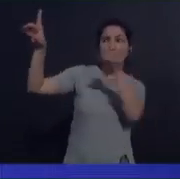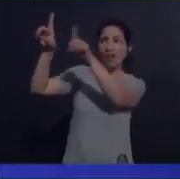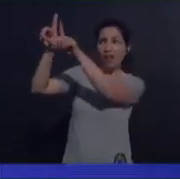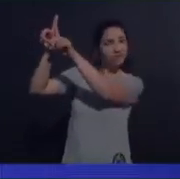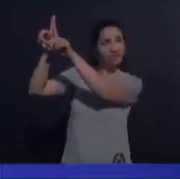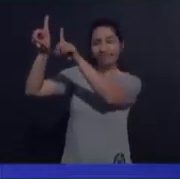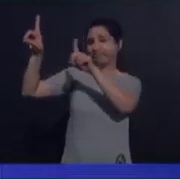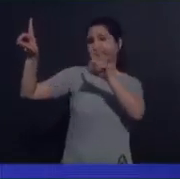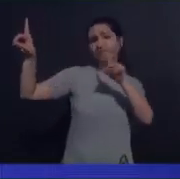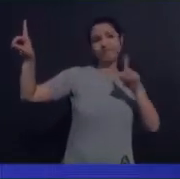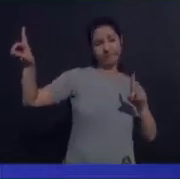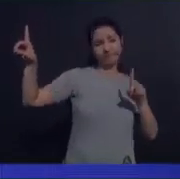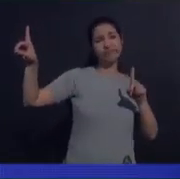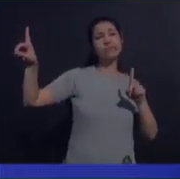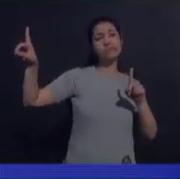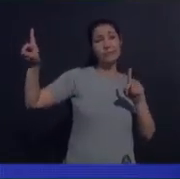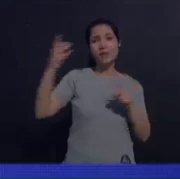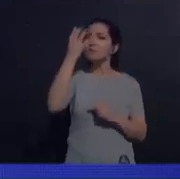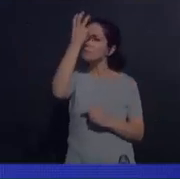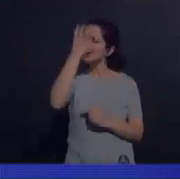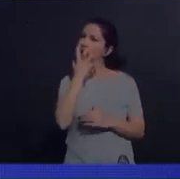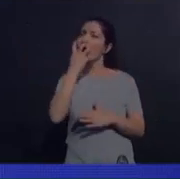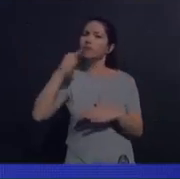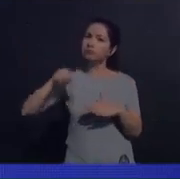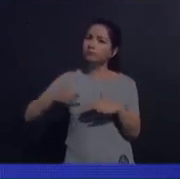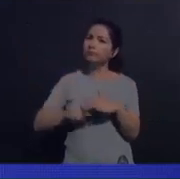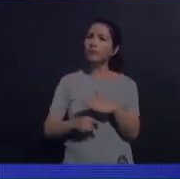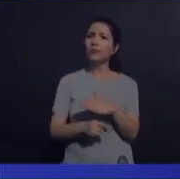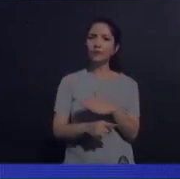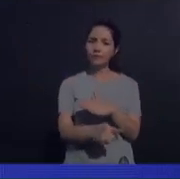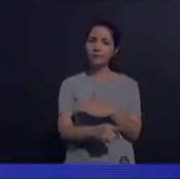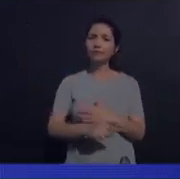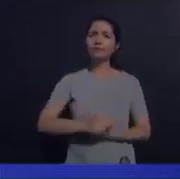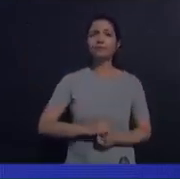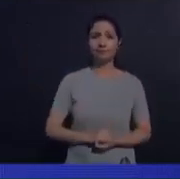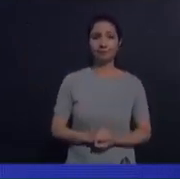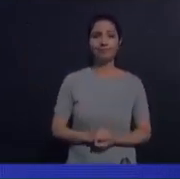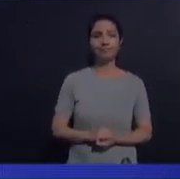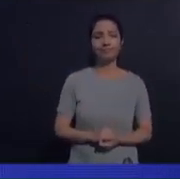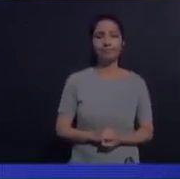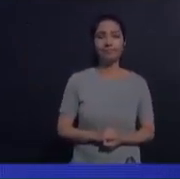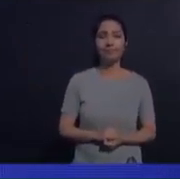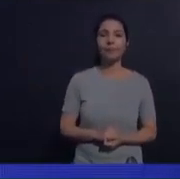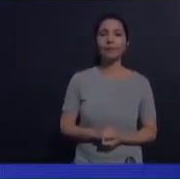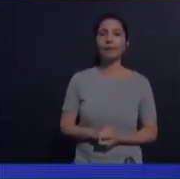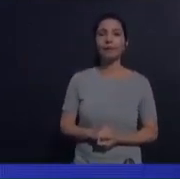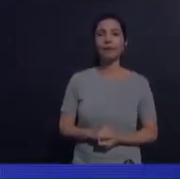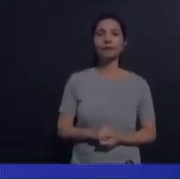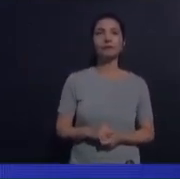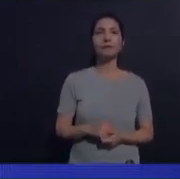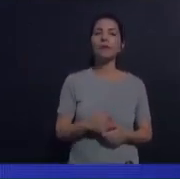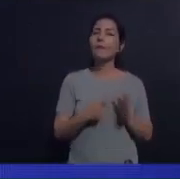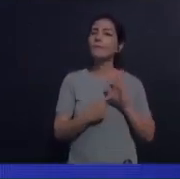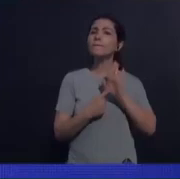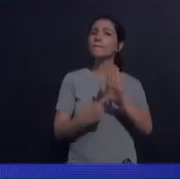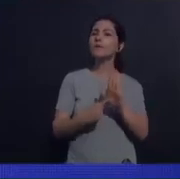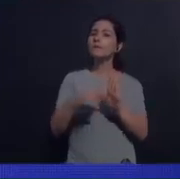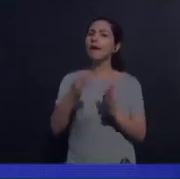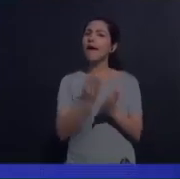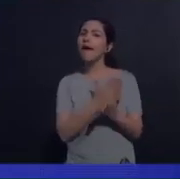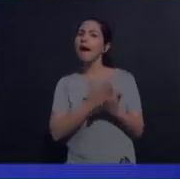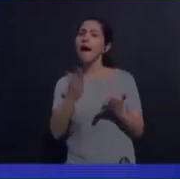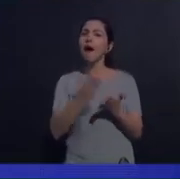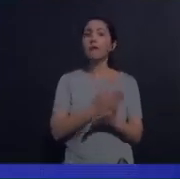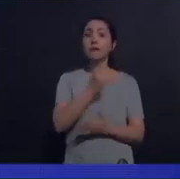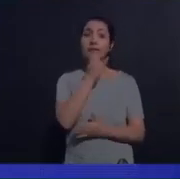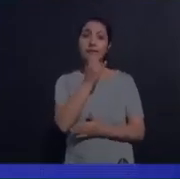isso é muito profundo, é muito profundo. Ou seja, eu quero dar exemplos práticos na nossa vida,